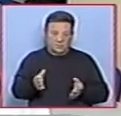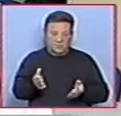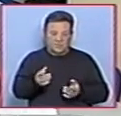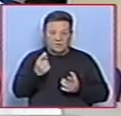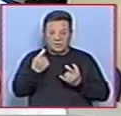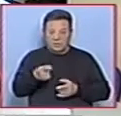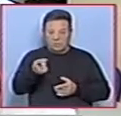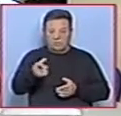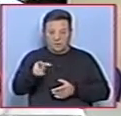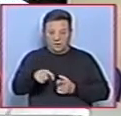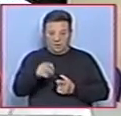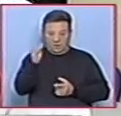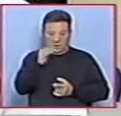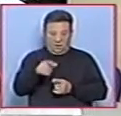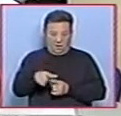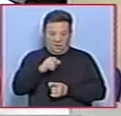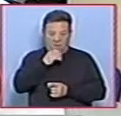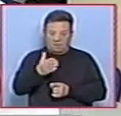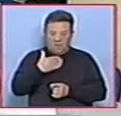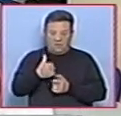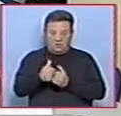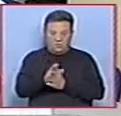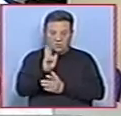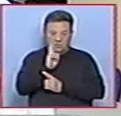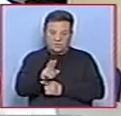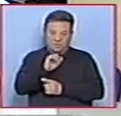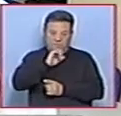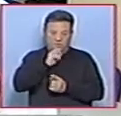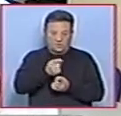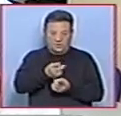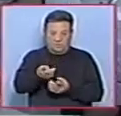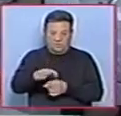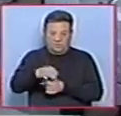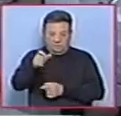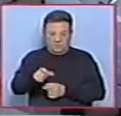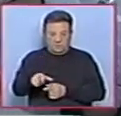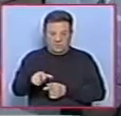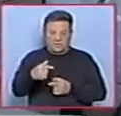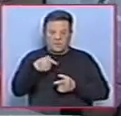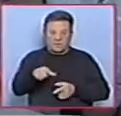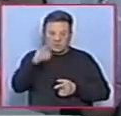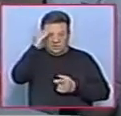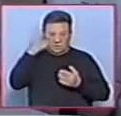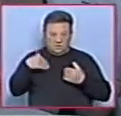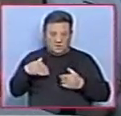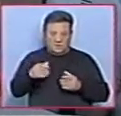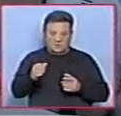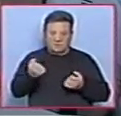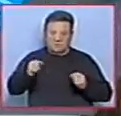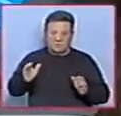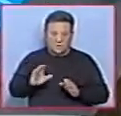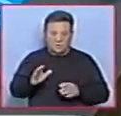É termos ali um simulador que nos dá todos os cenários possíveis do doente e aqui treiná-lo sem